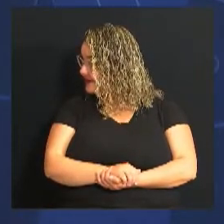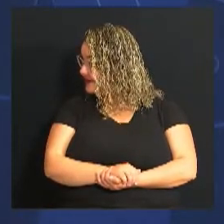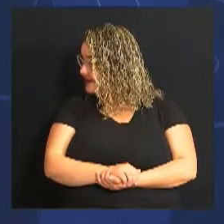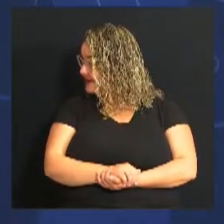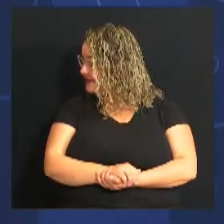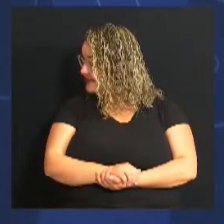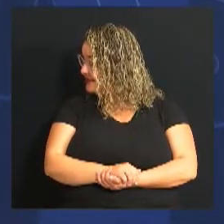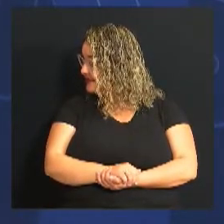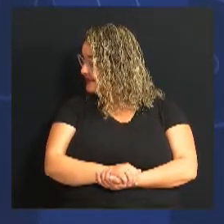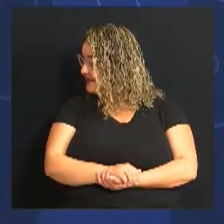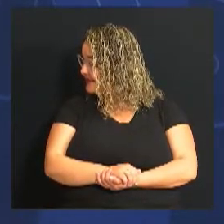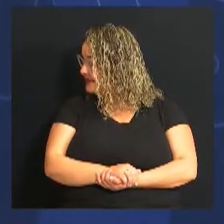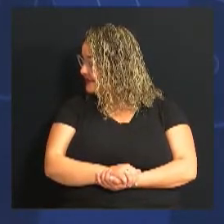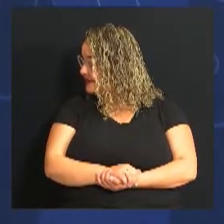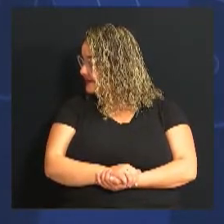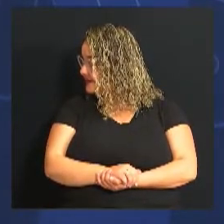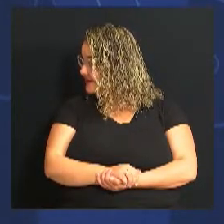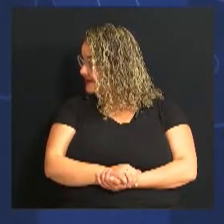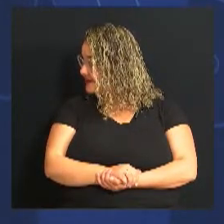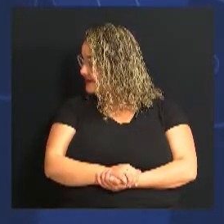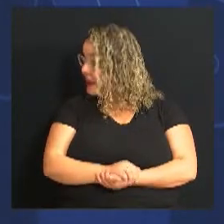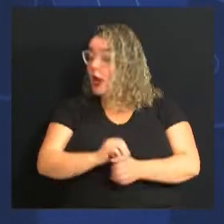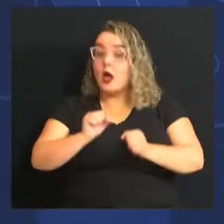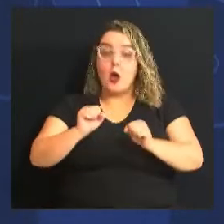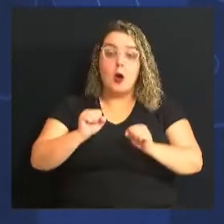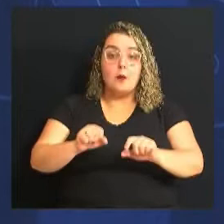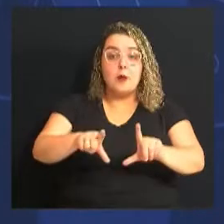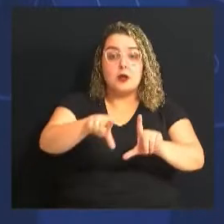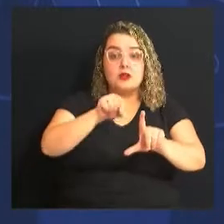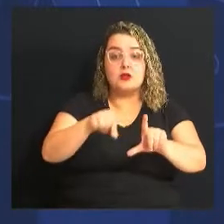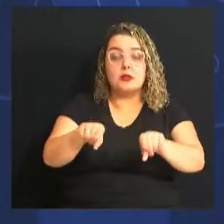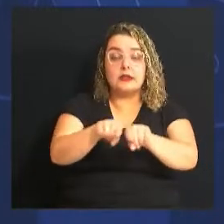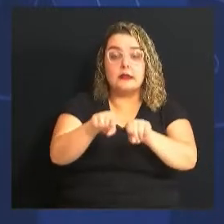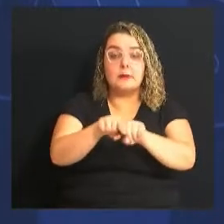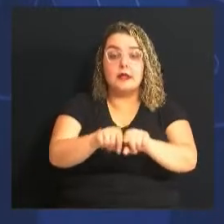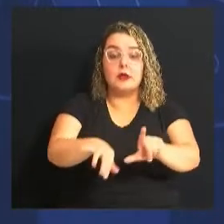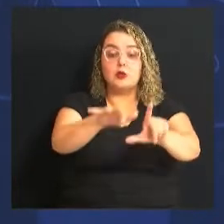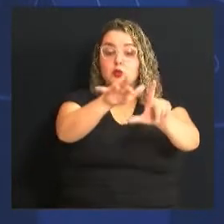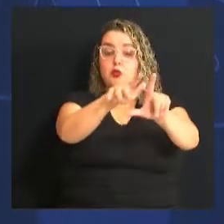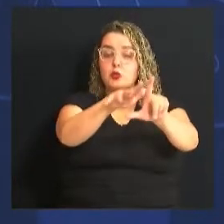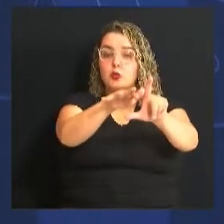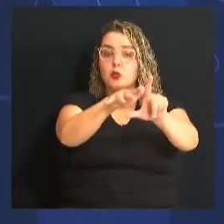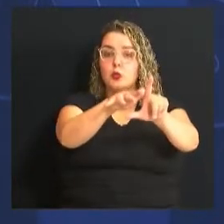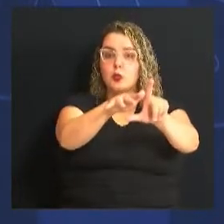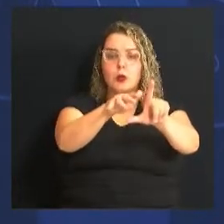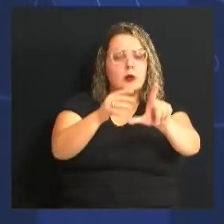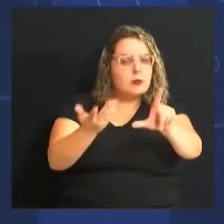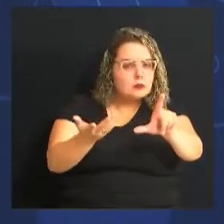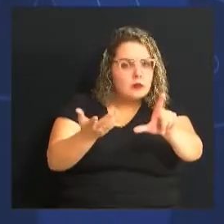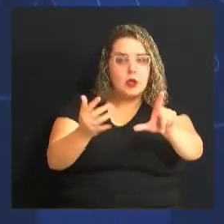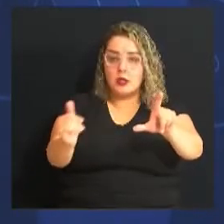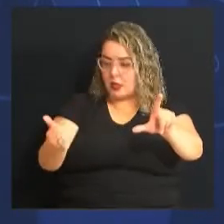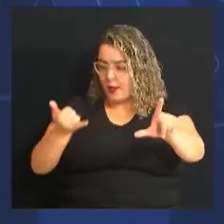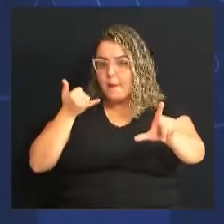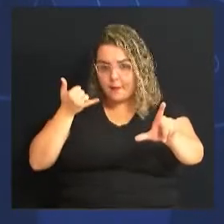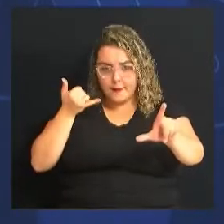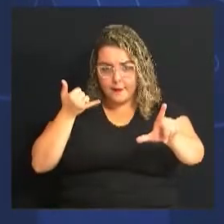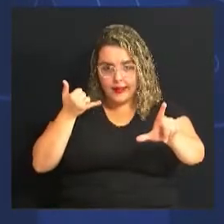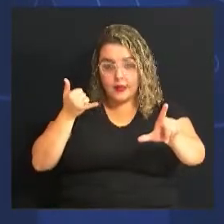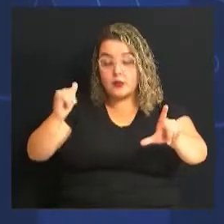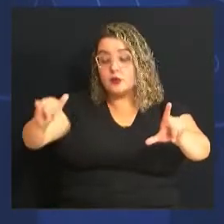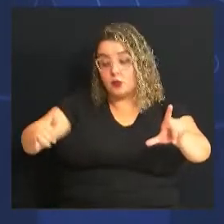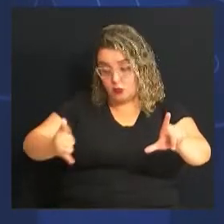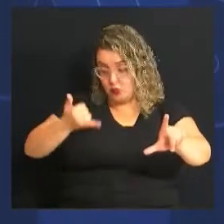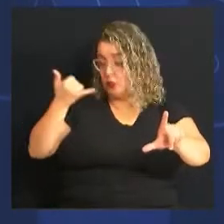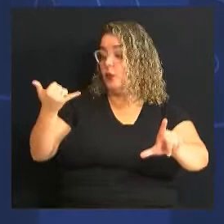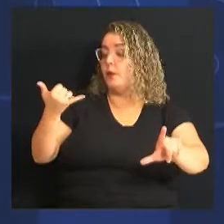978293776. Ou você tem a opção de enviar uma mensagem através do nosso QR Code. Está com o seu celular aí perto? Pegue